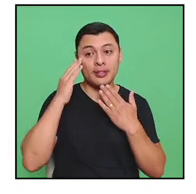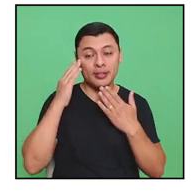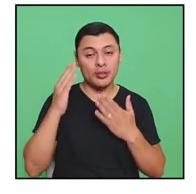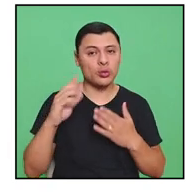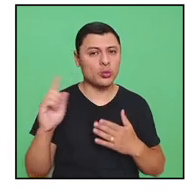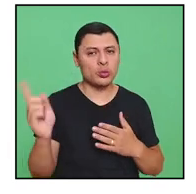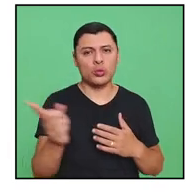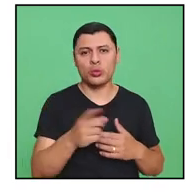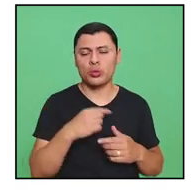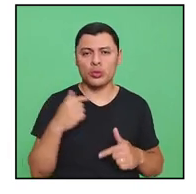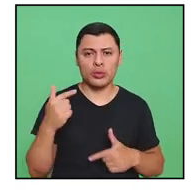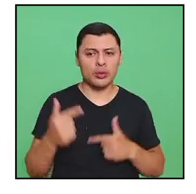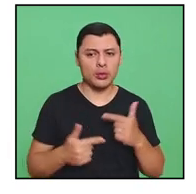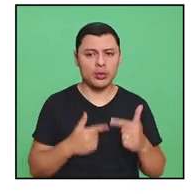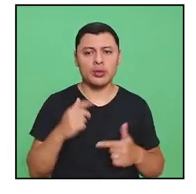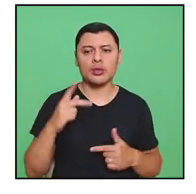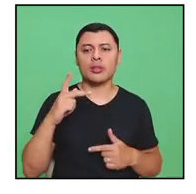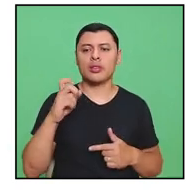está aqui, Pedro,